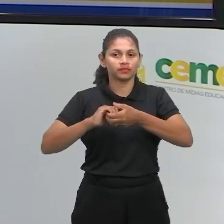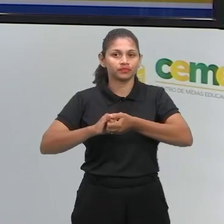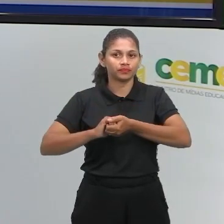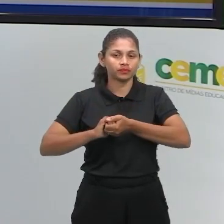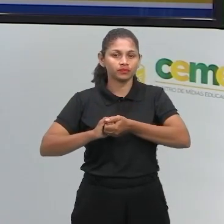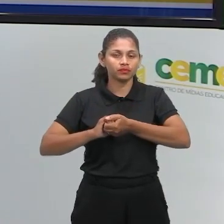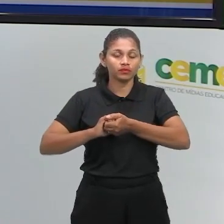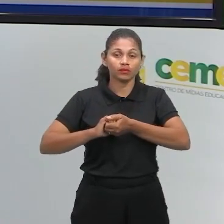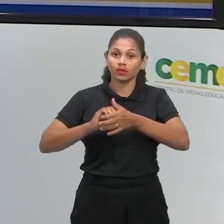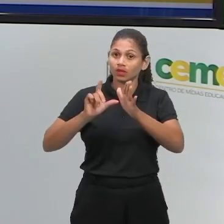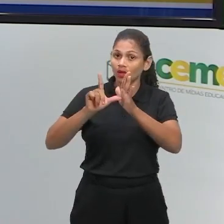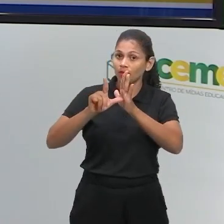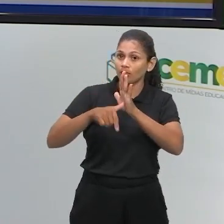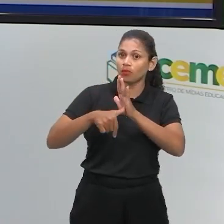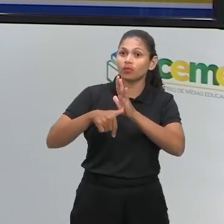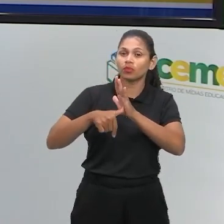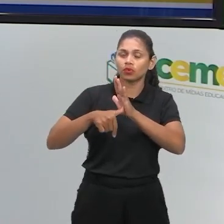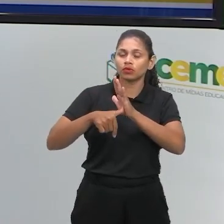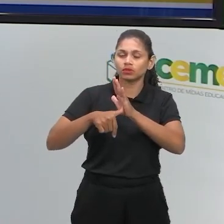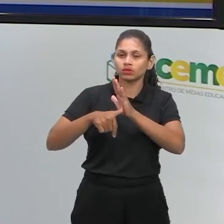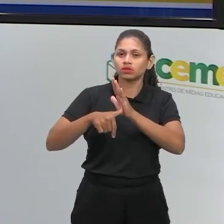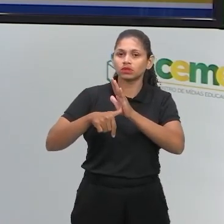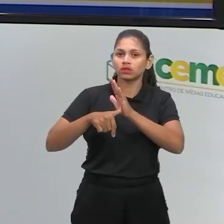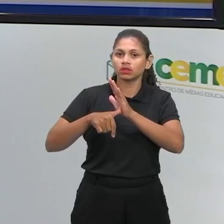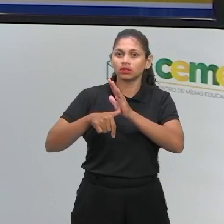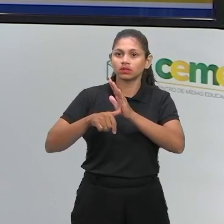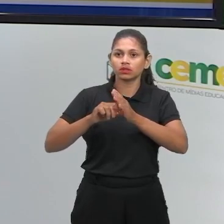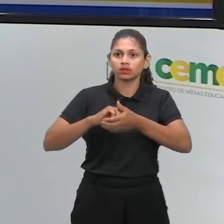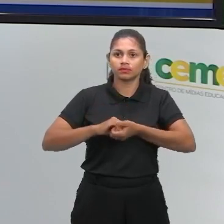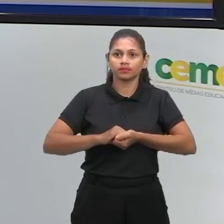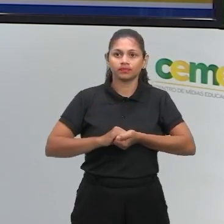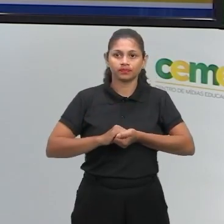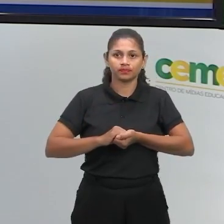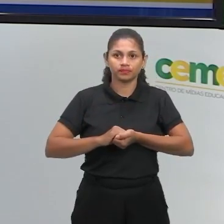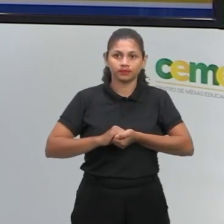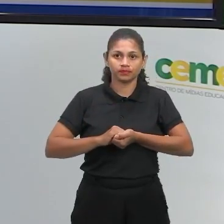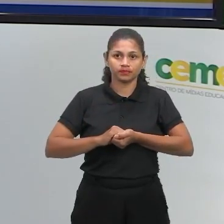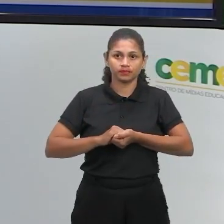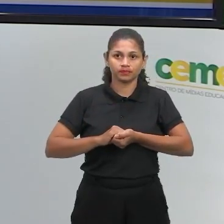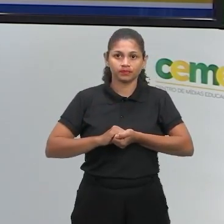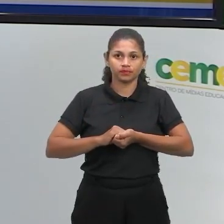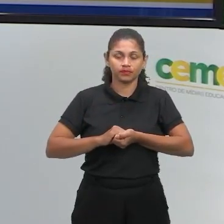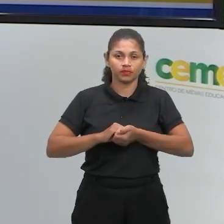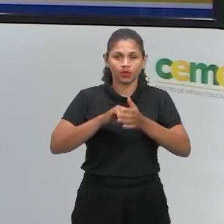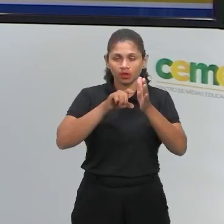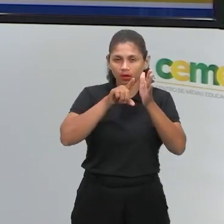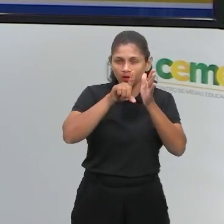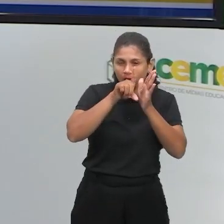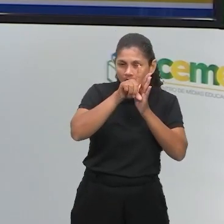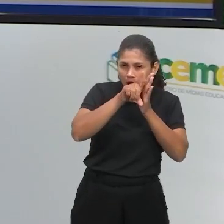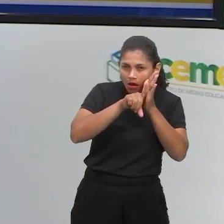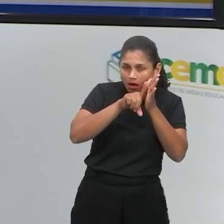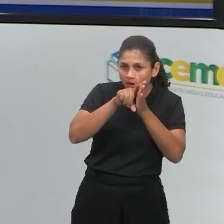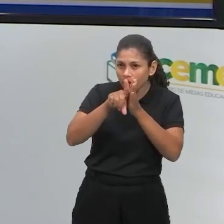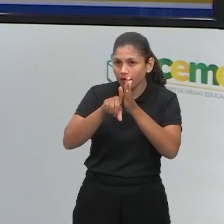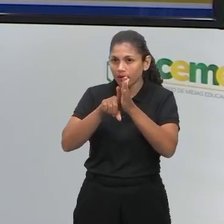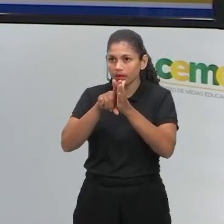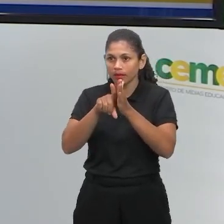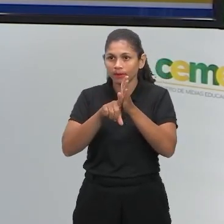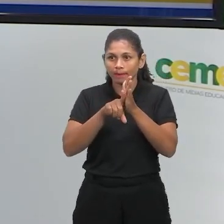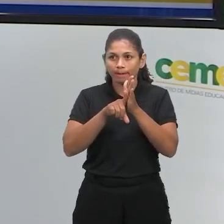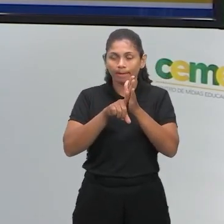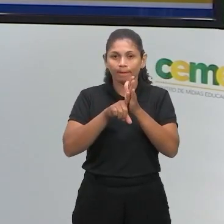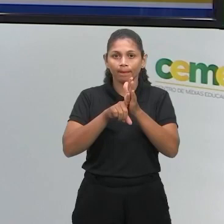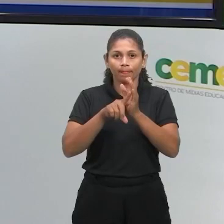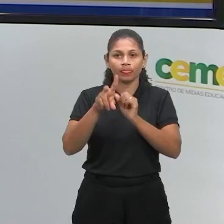13, 26, ela permaneceu também em velocidades altas. Já quando você analisa aqui, nesse sentido, a